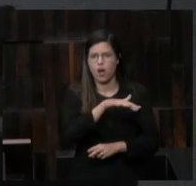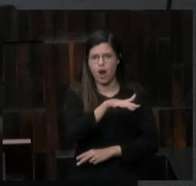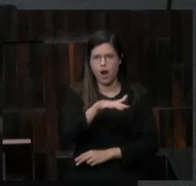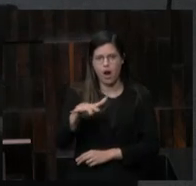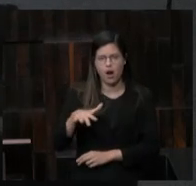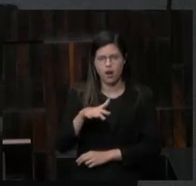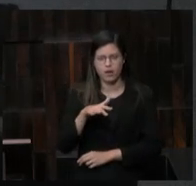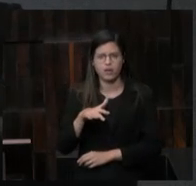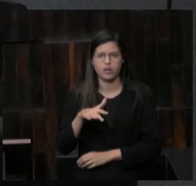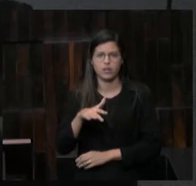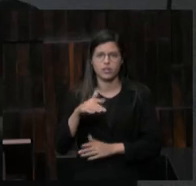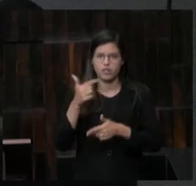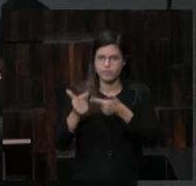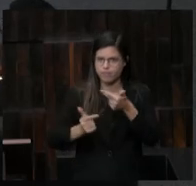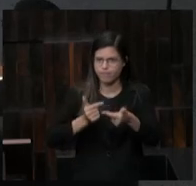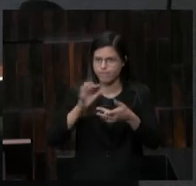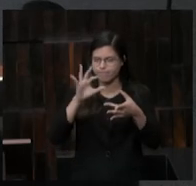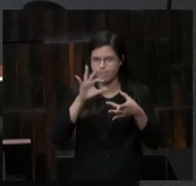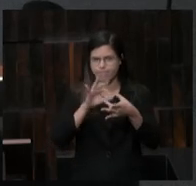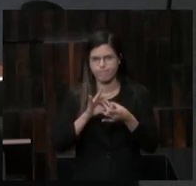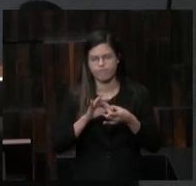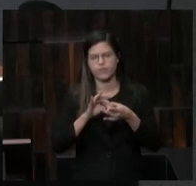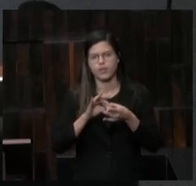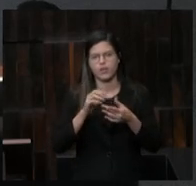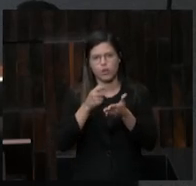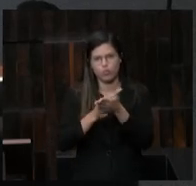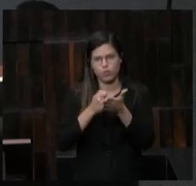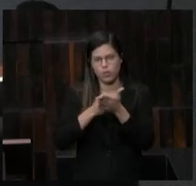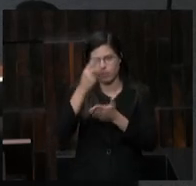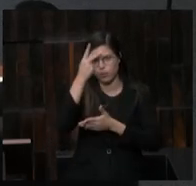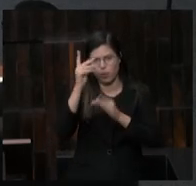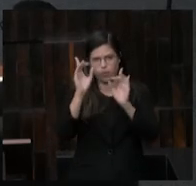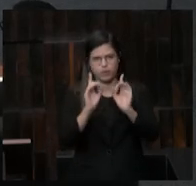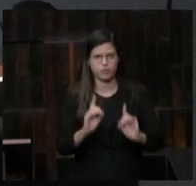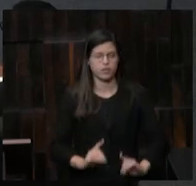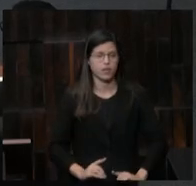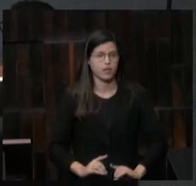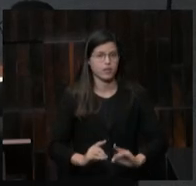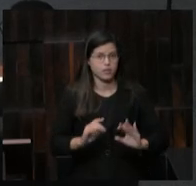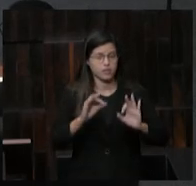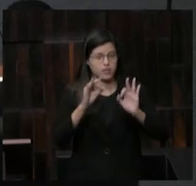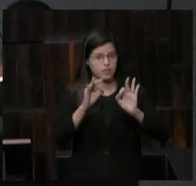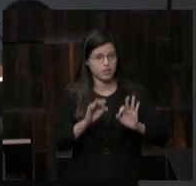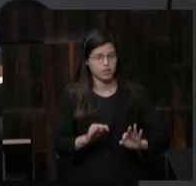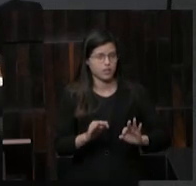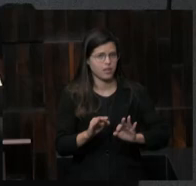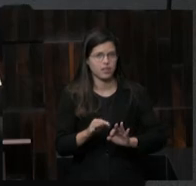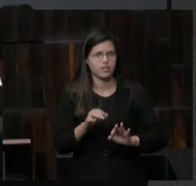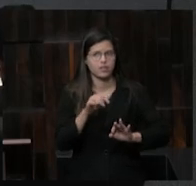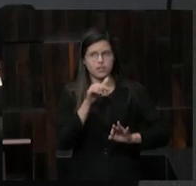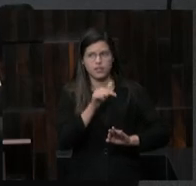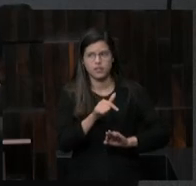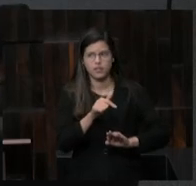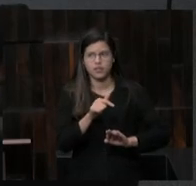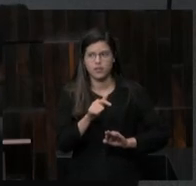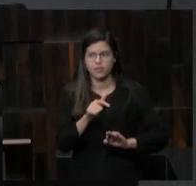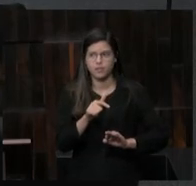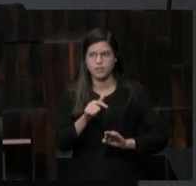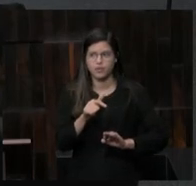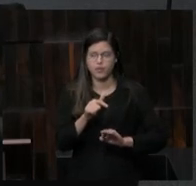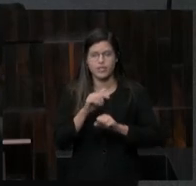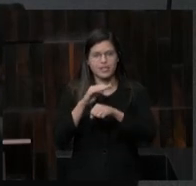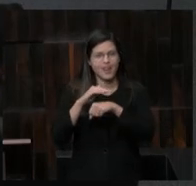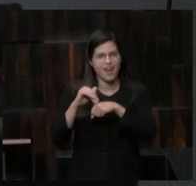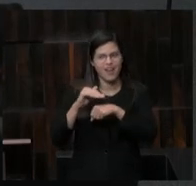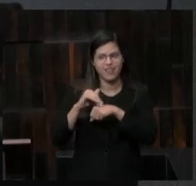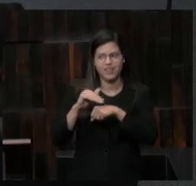a causa das pessoas com deficiência. E eu tenho certeza que a senhora, com esse carinho,